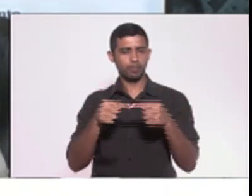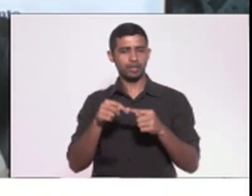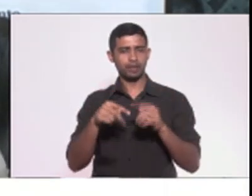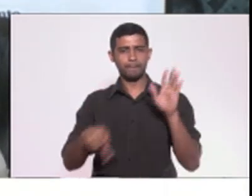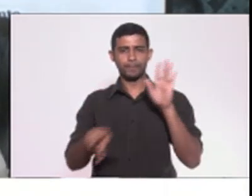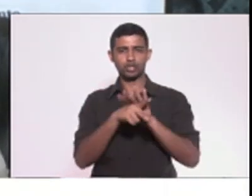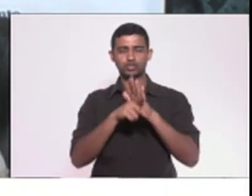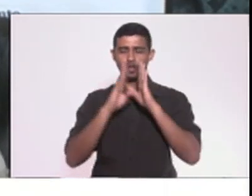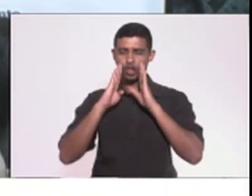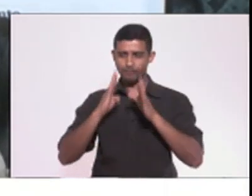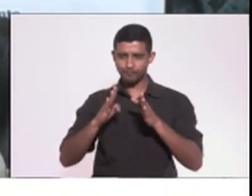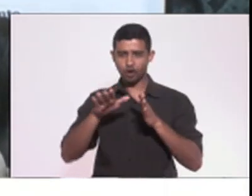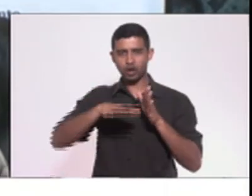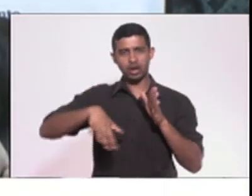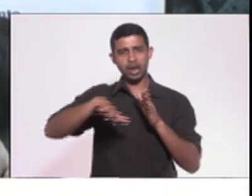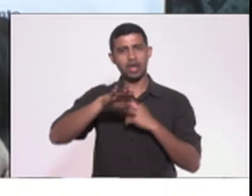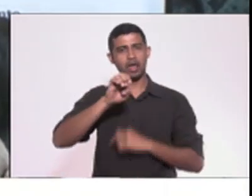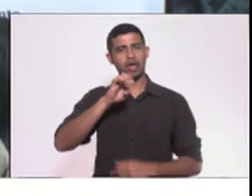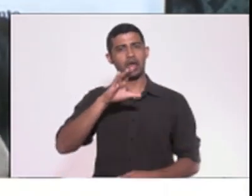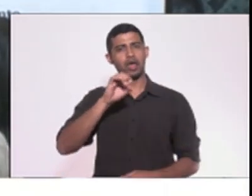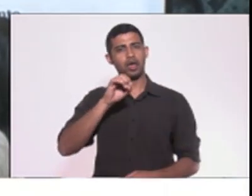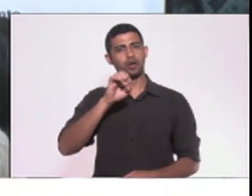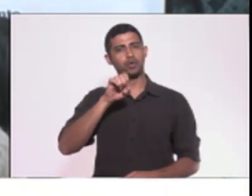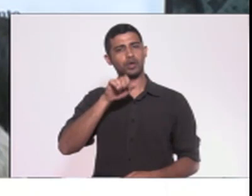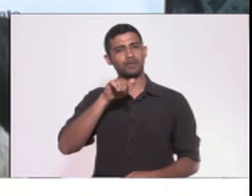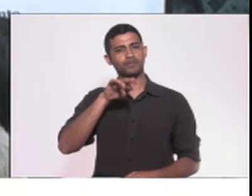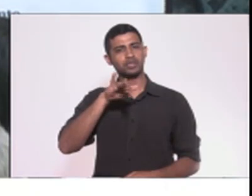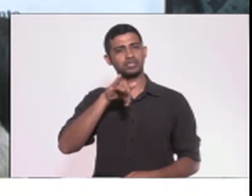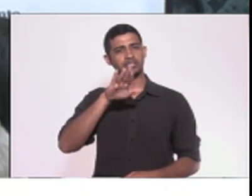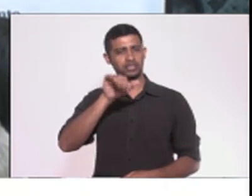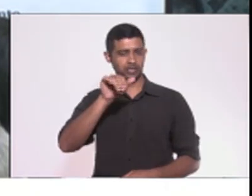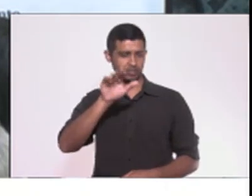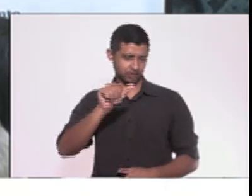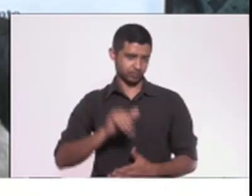na ecoeficiência. Pode prosseguir. A